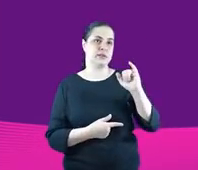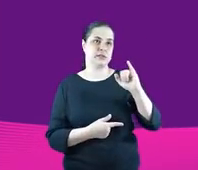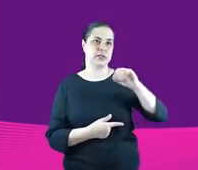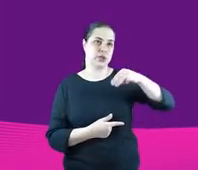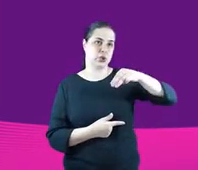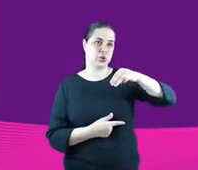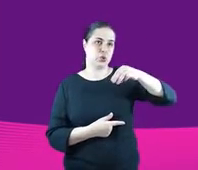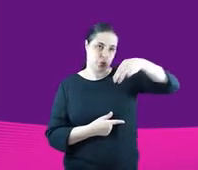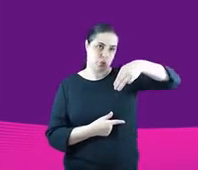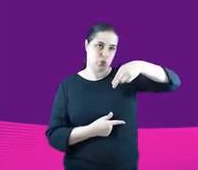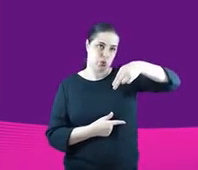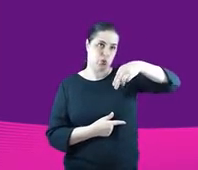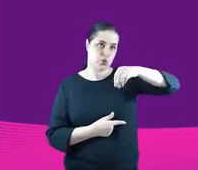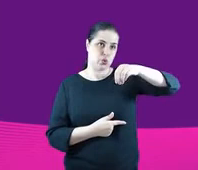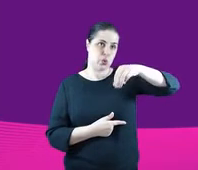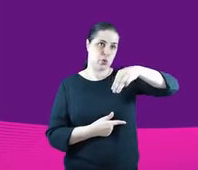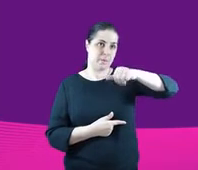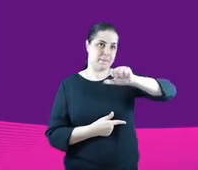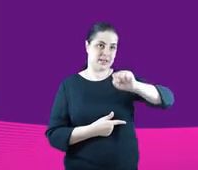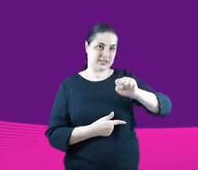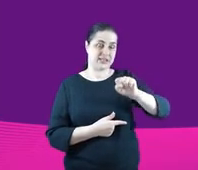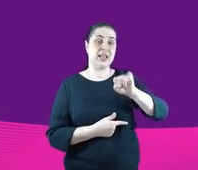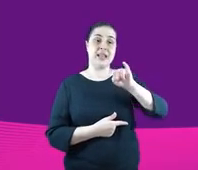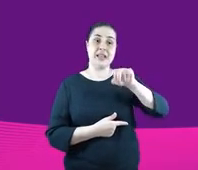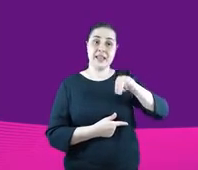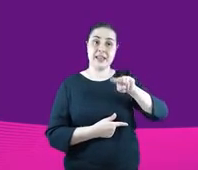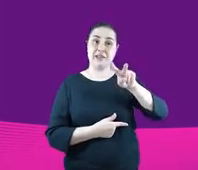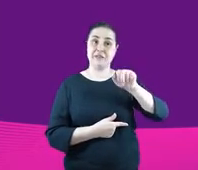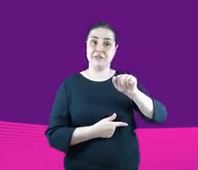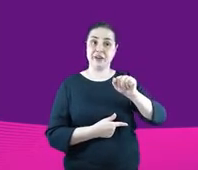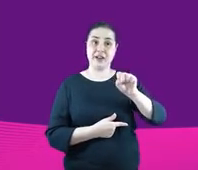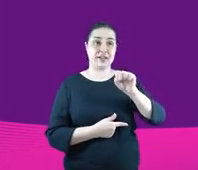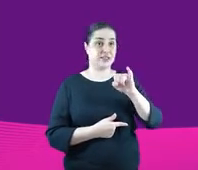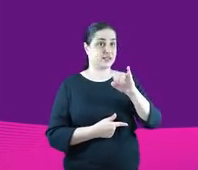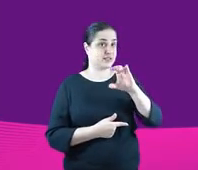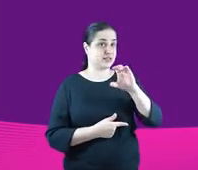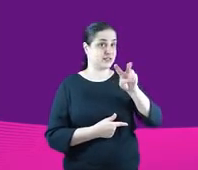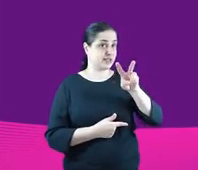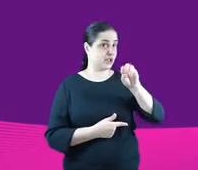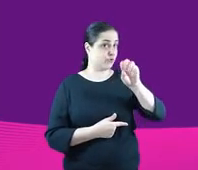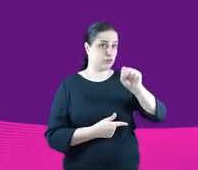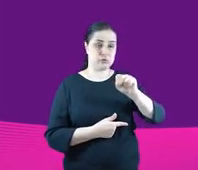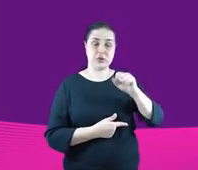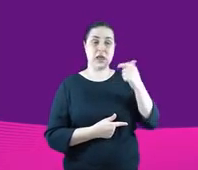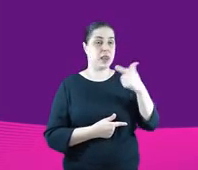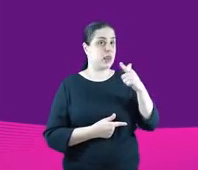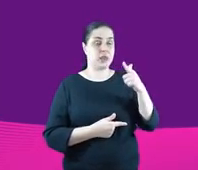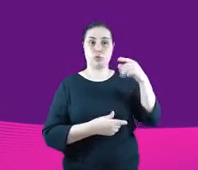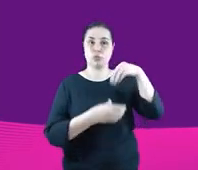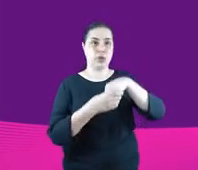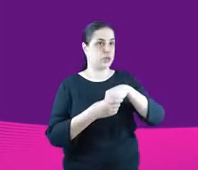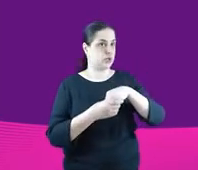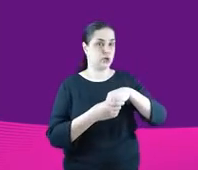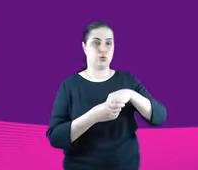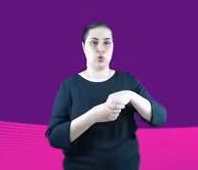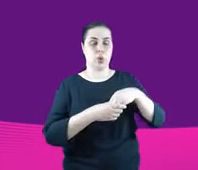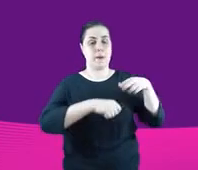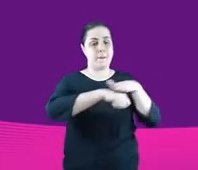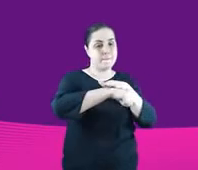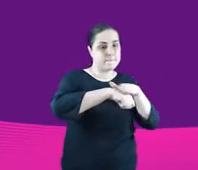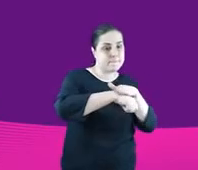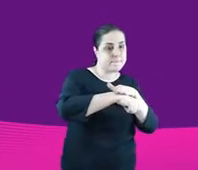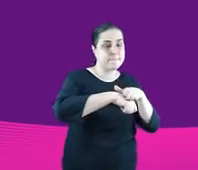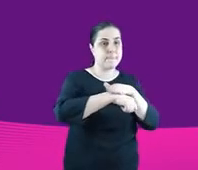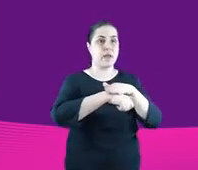são incluídos carcinoma in situ, exceto bexiga, e não são incluídos carcinomas de pele não melanoma. E o que a gente pode observar é que a